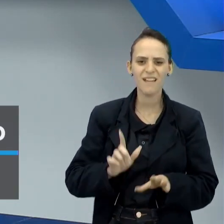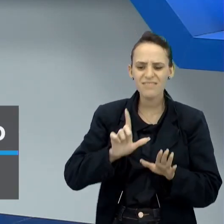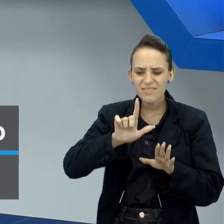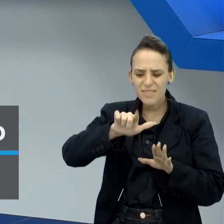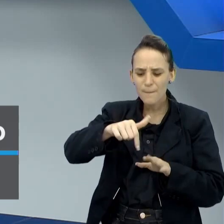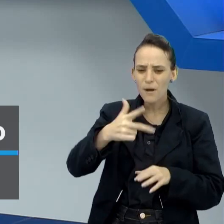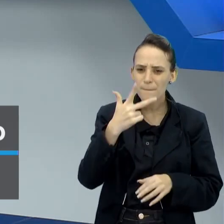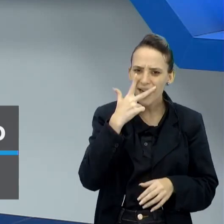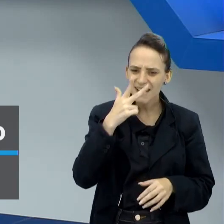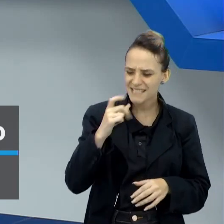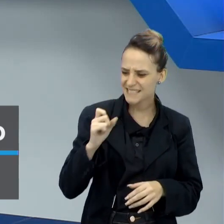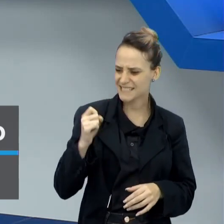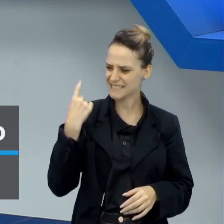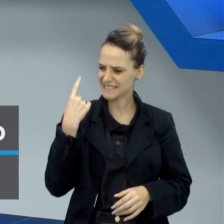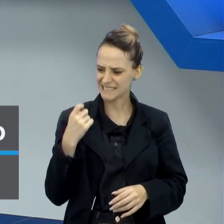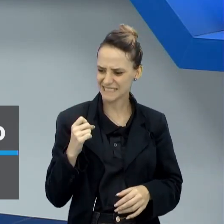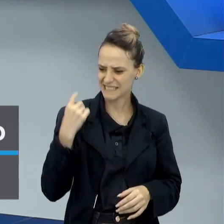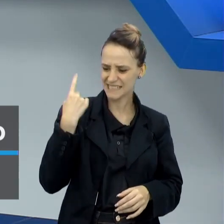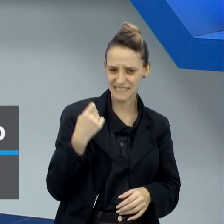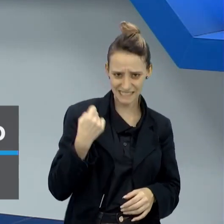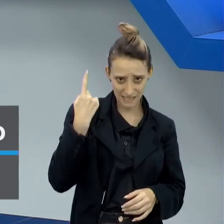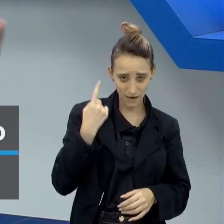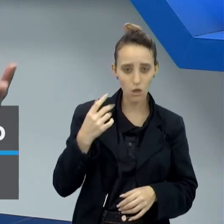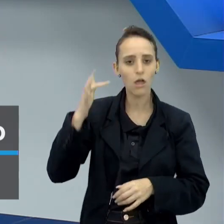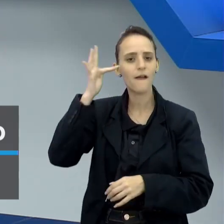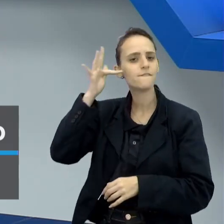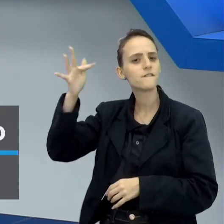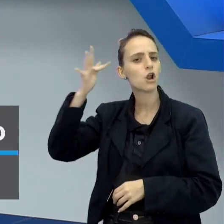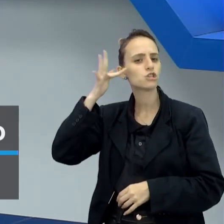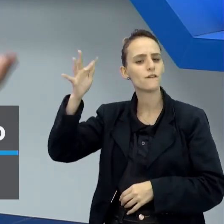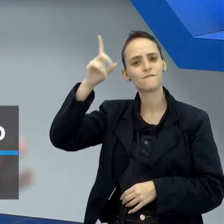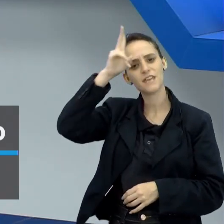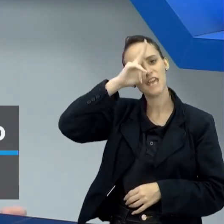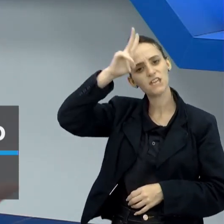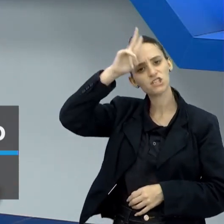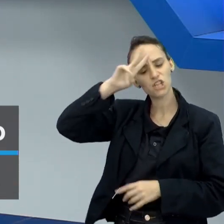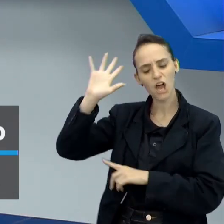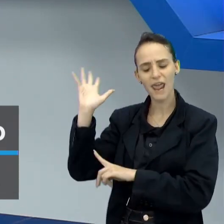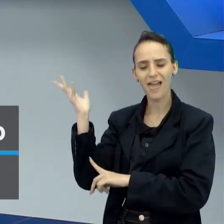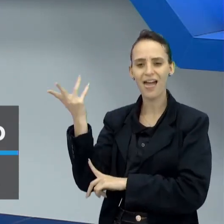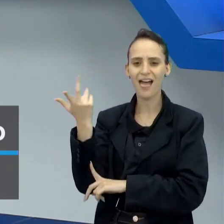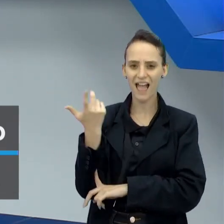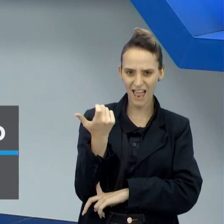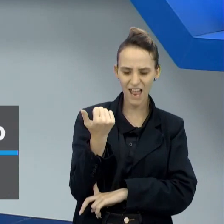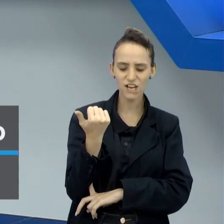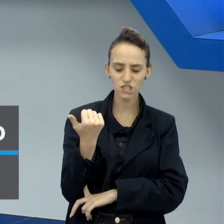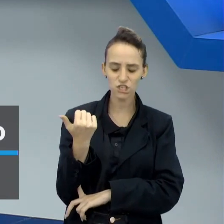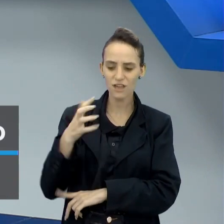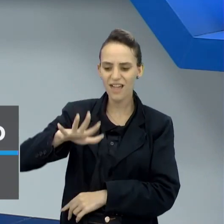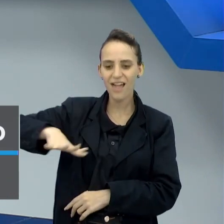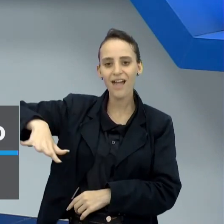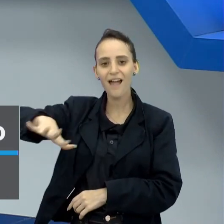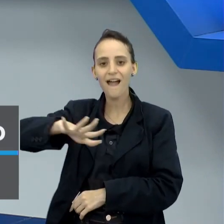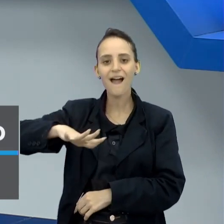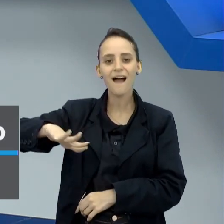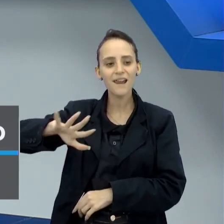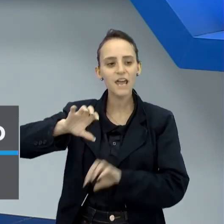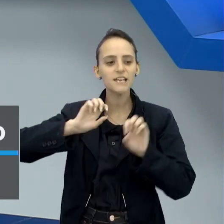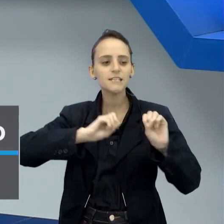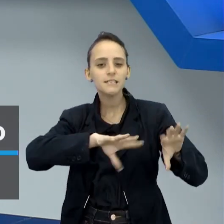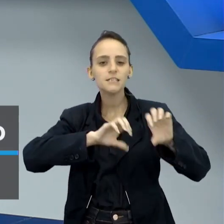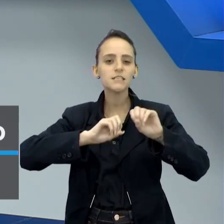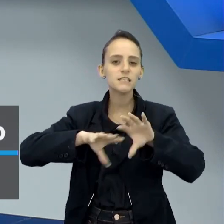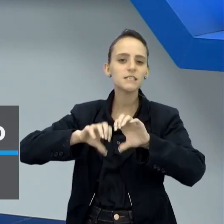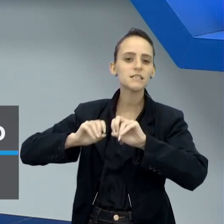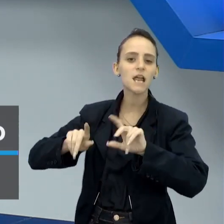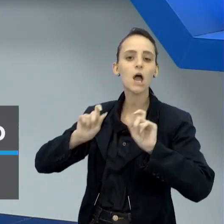estranhamento. E as ciências sociais, a filosofia, a história, as artes, elas permitem com que a gente